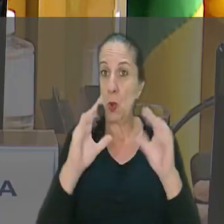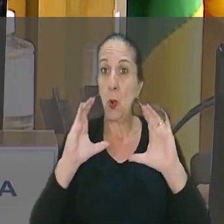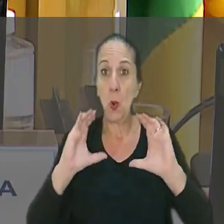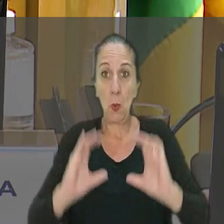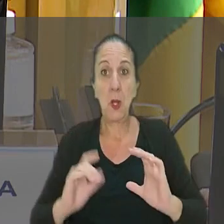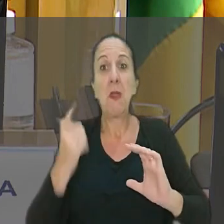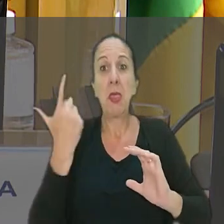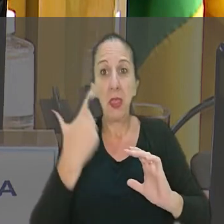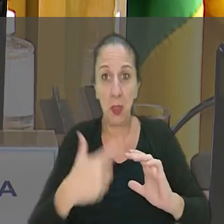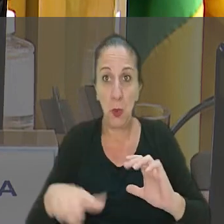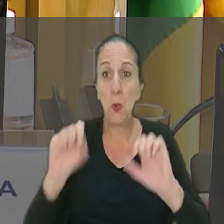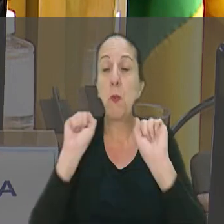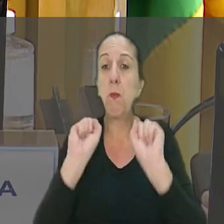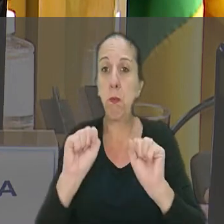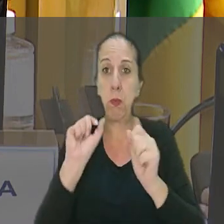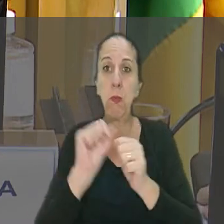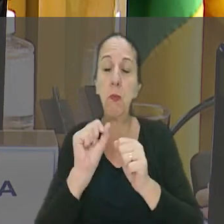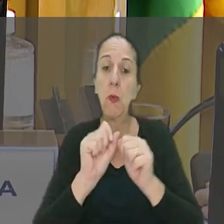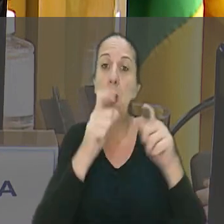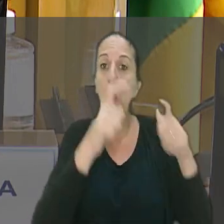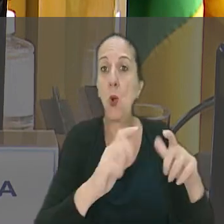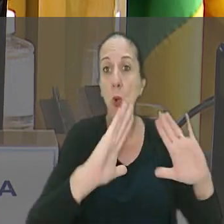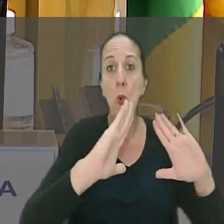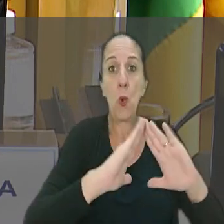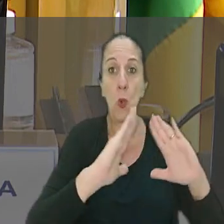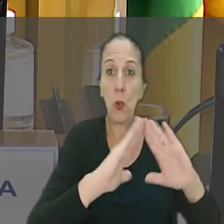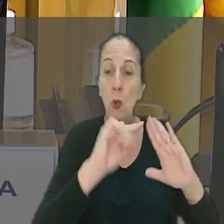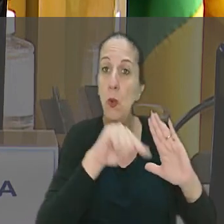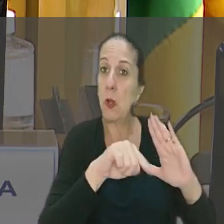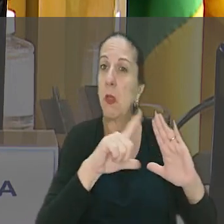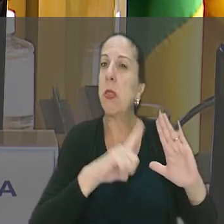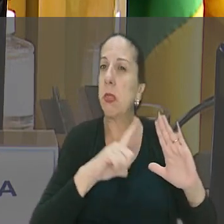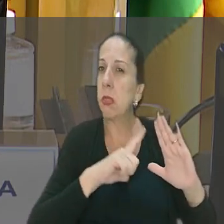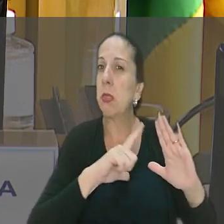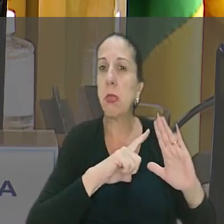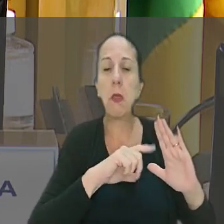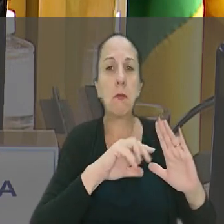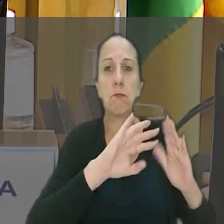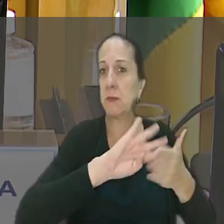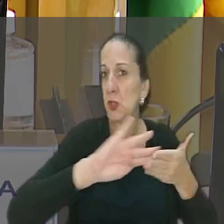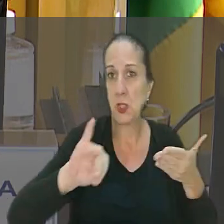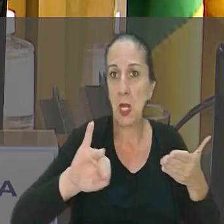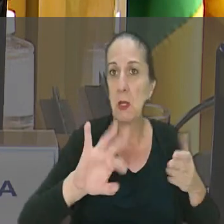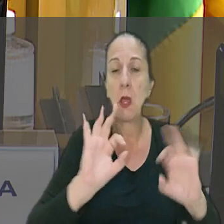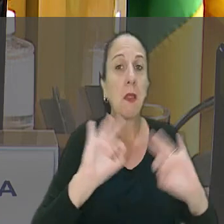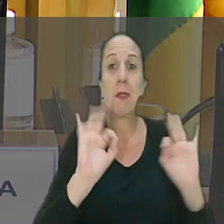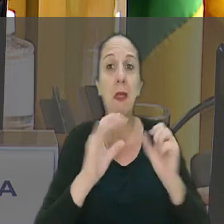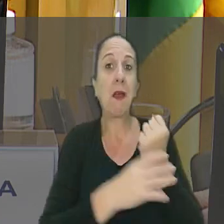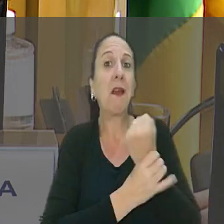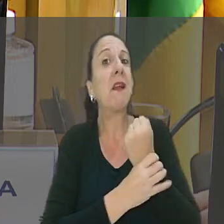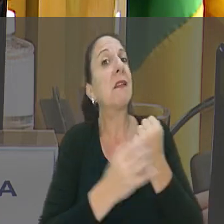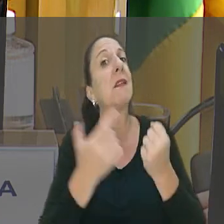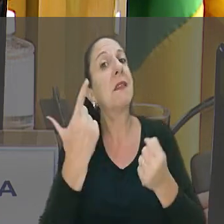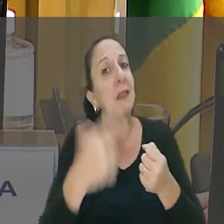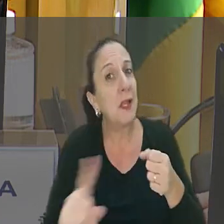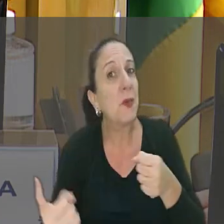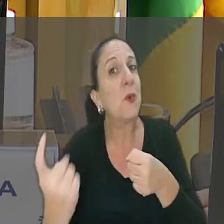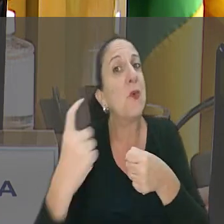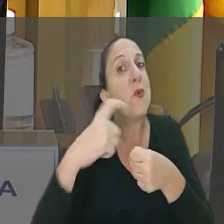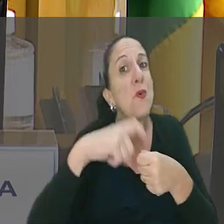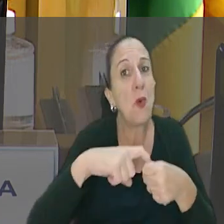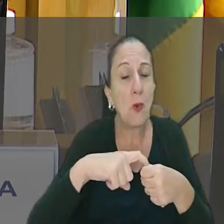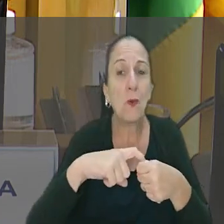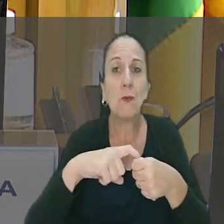podem vir a se repetir, tendo em vista que, embora o alojamento em questão tenha sido desocupado, não há nada que garanta que não venha a